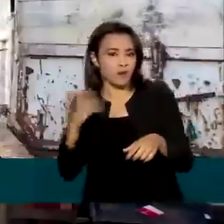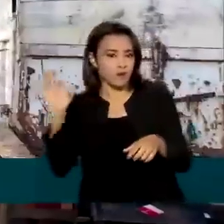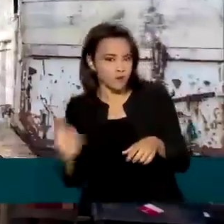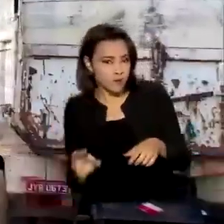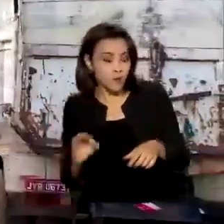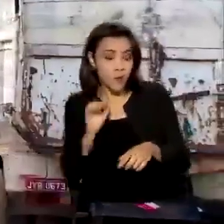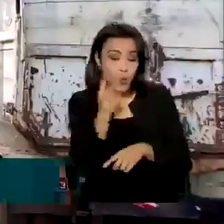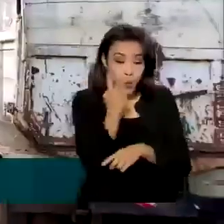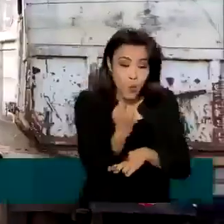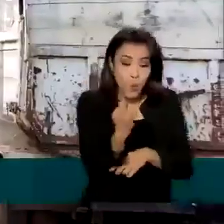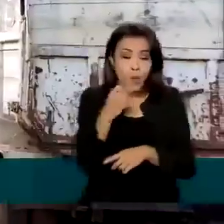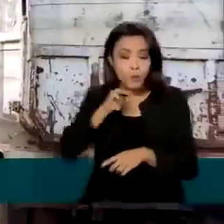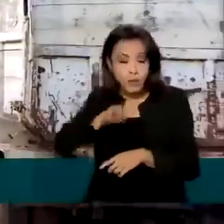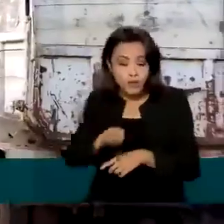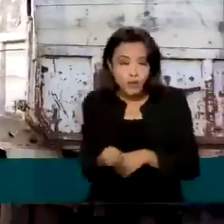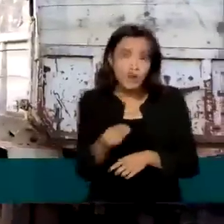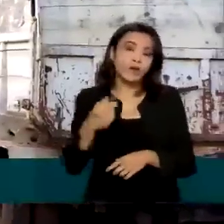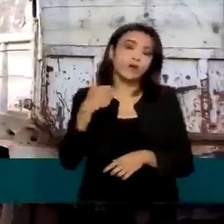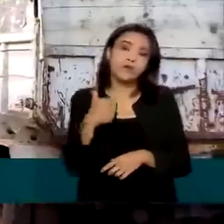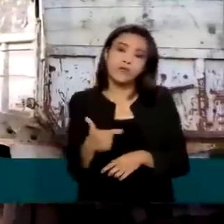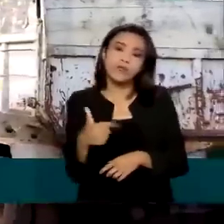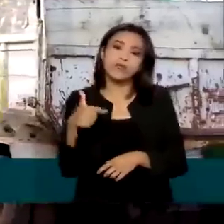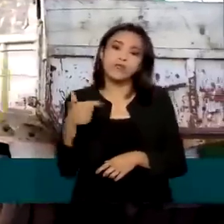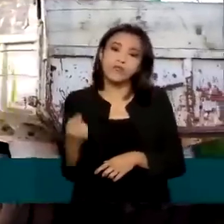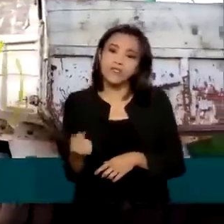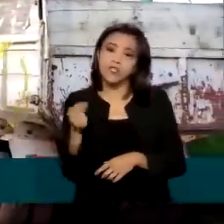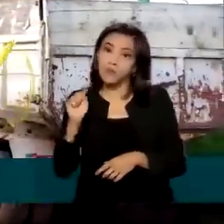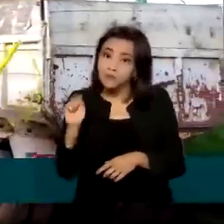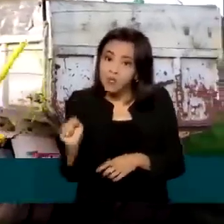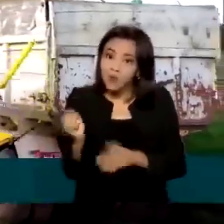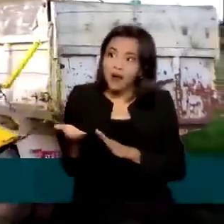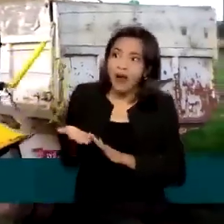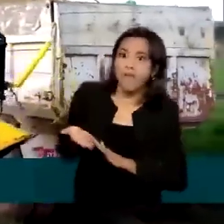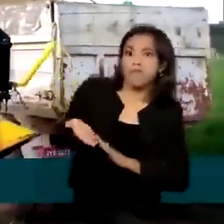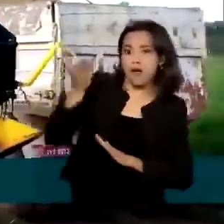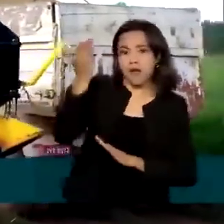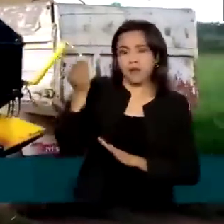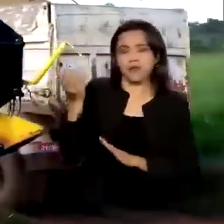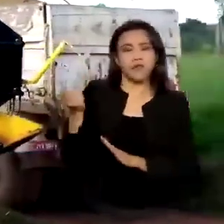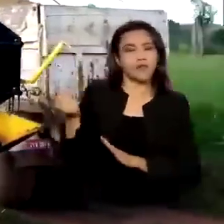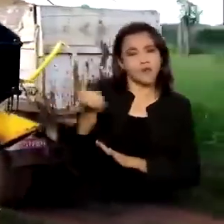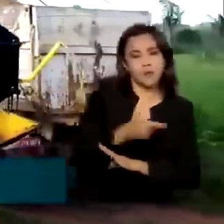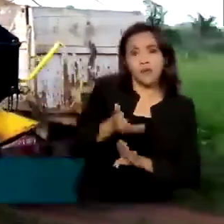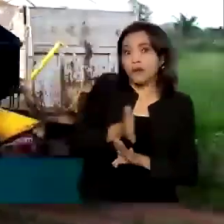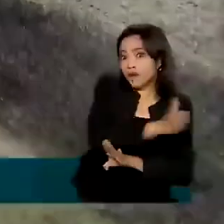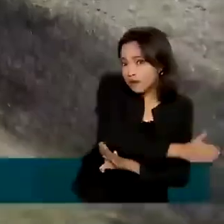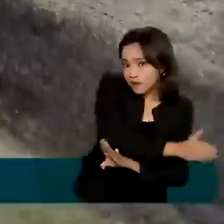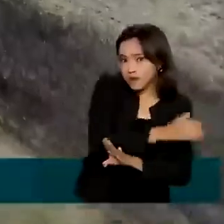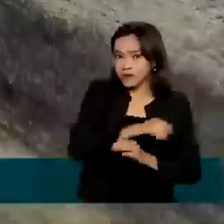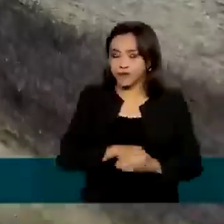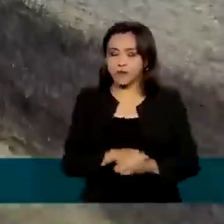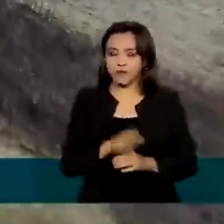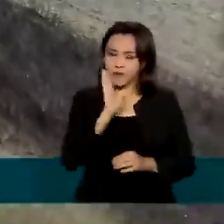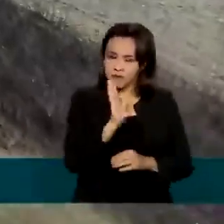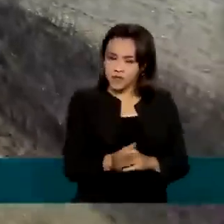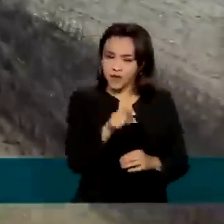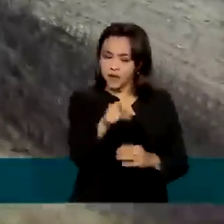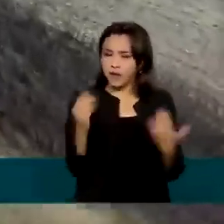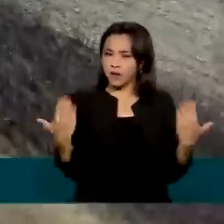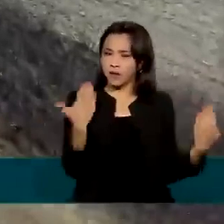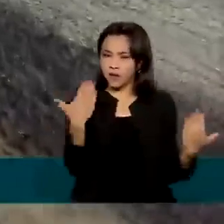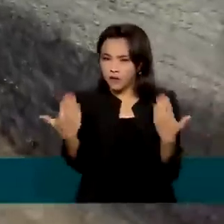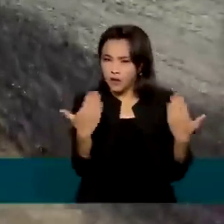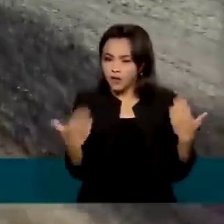1 milhão 220 mil toneladas a mais do que o esperado na previsão anterior já na comparação